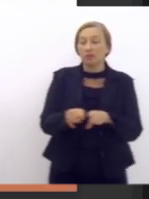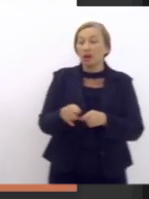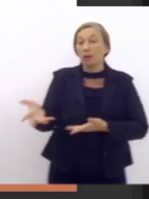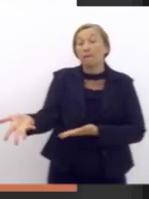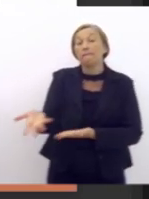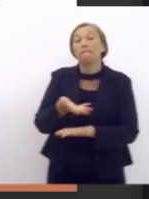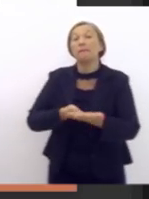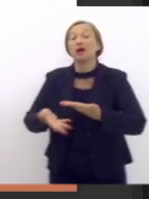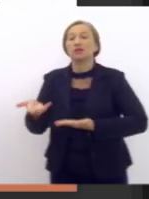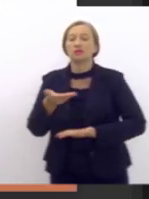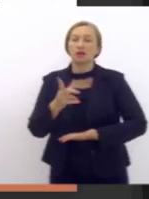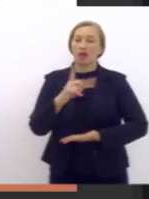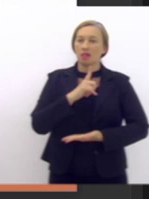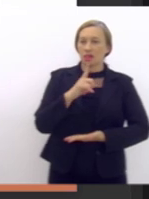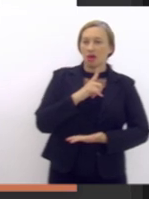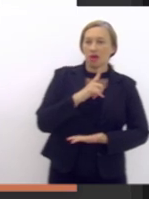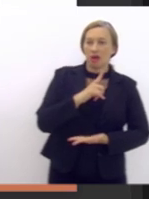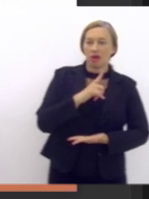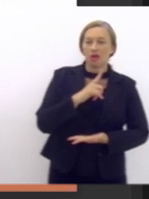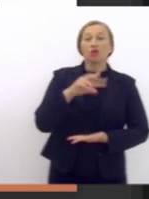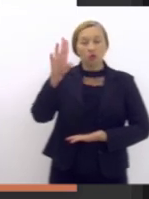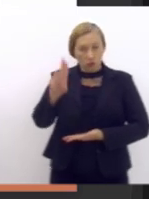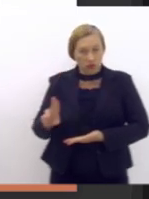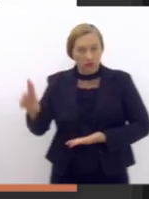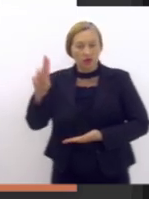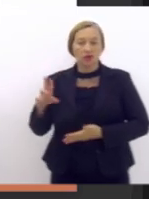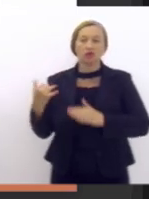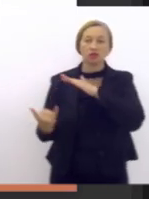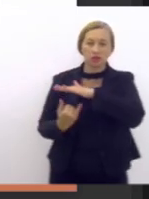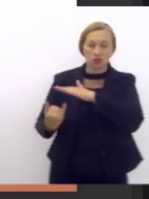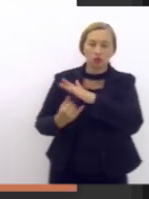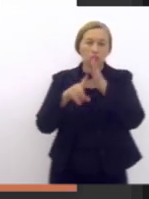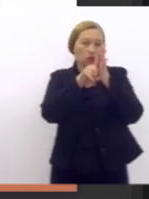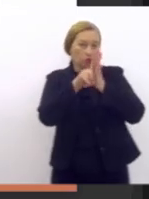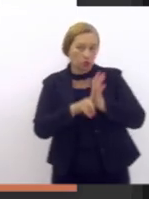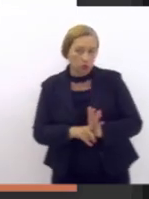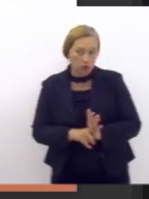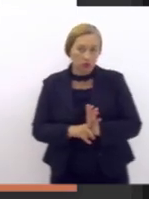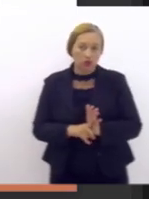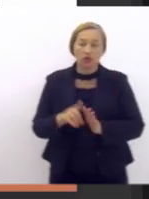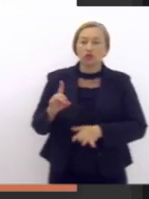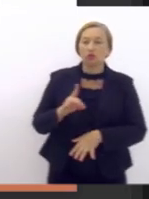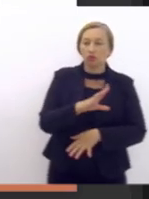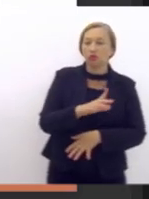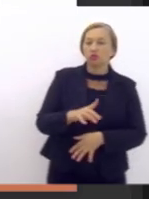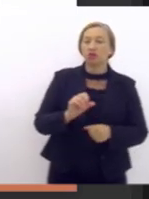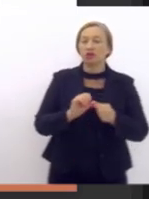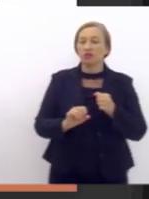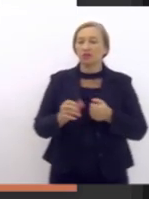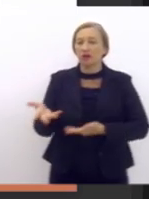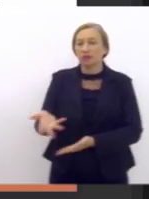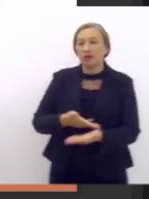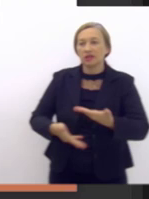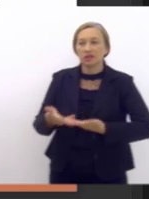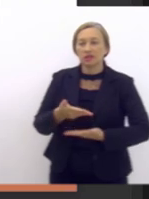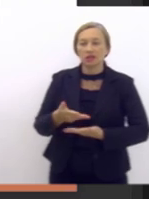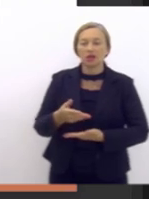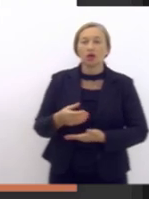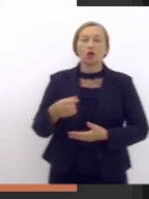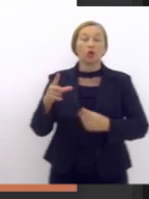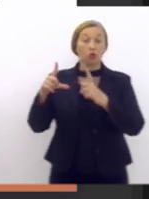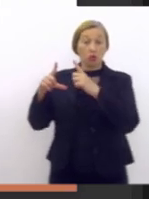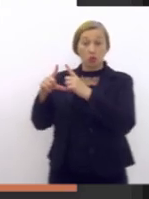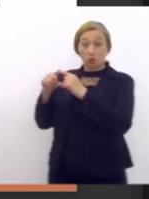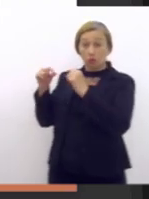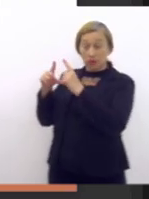parcerias que o Observatório faz com universidades, com instituições de pesquisa. Uma das últimas que a gente fez foi uma parceria com a Universidade de Brasília,